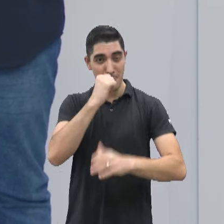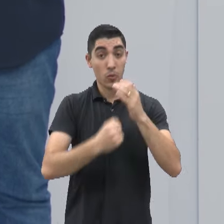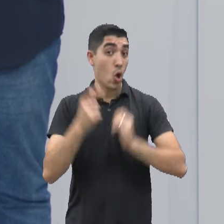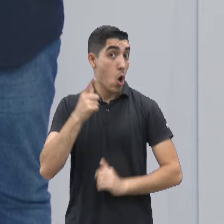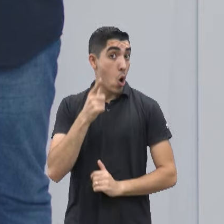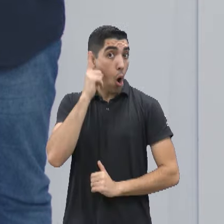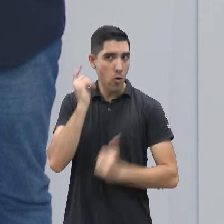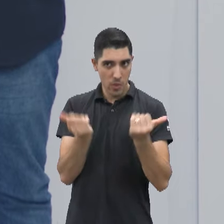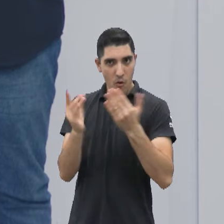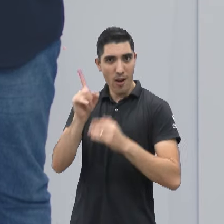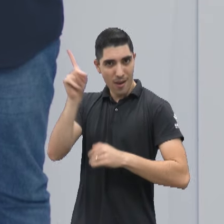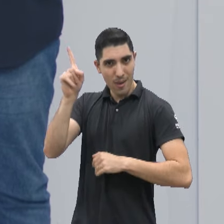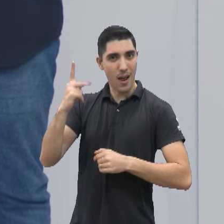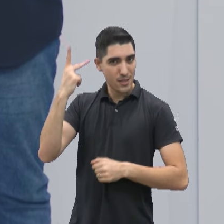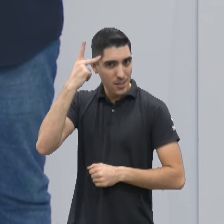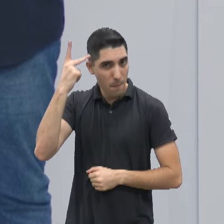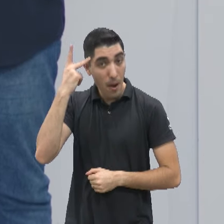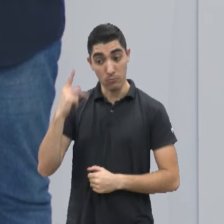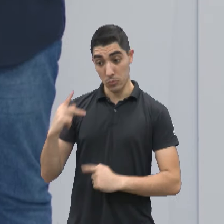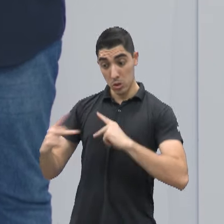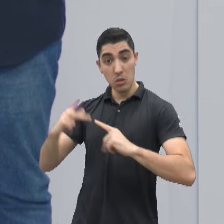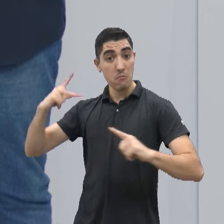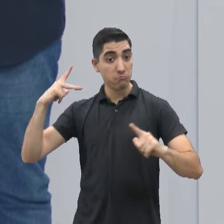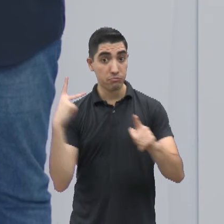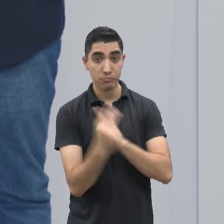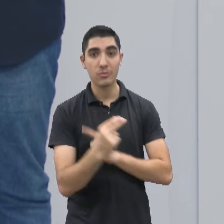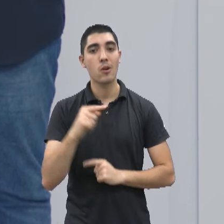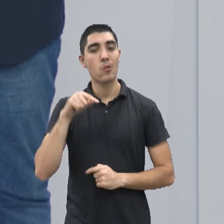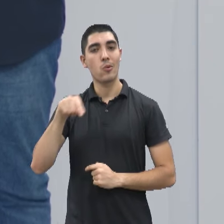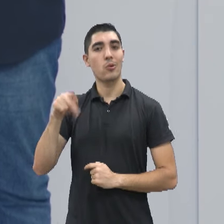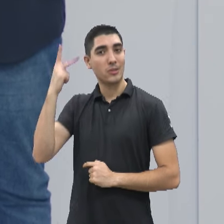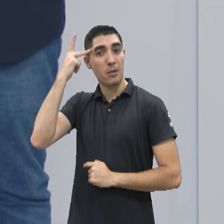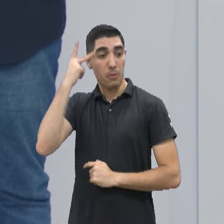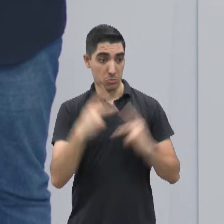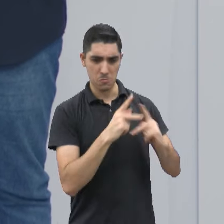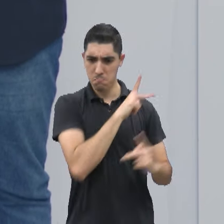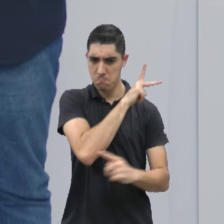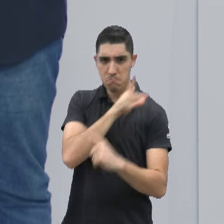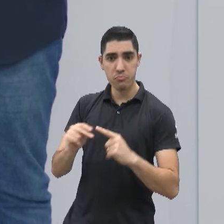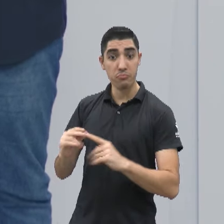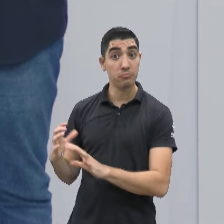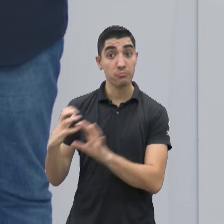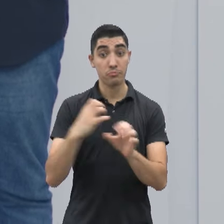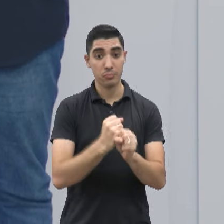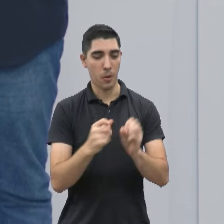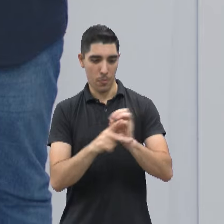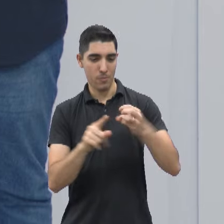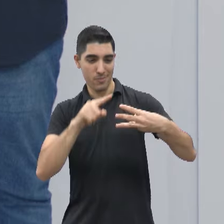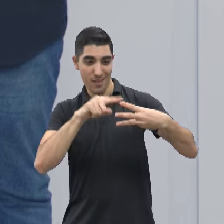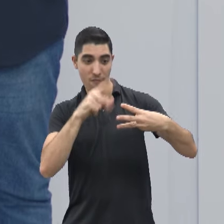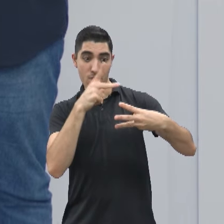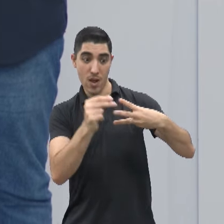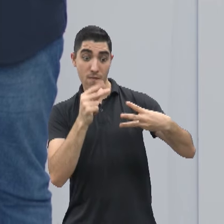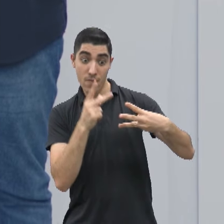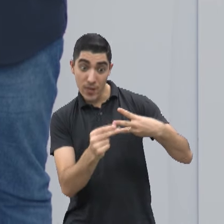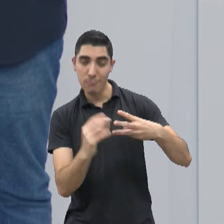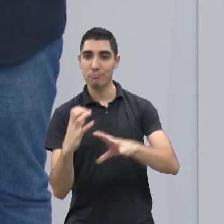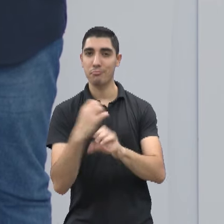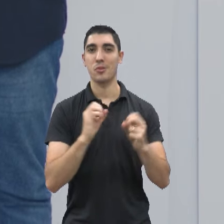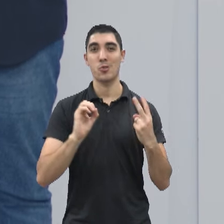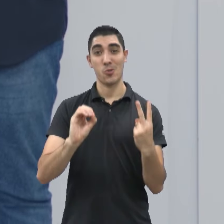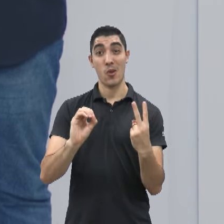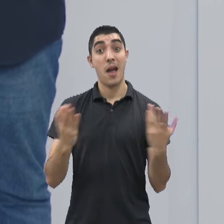José bateu o São Paulo por 64-58 e fechou a série em 2-0, a série de semifinais, e agora aguarda